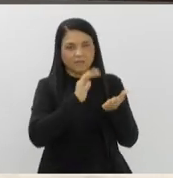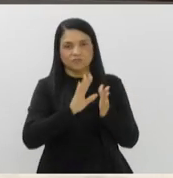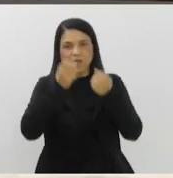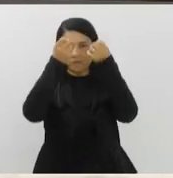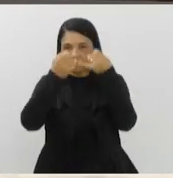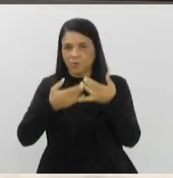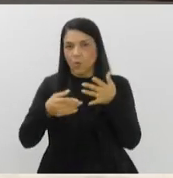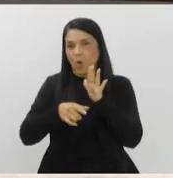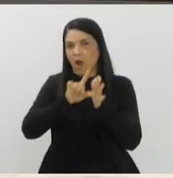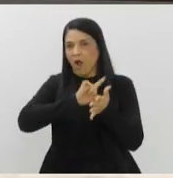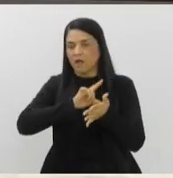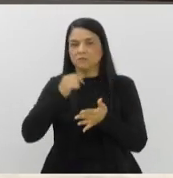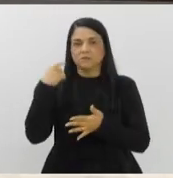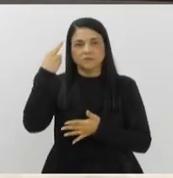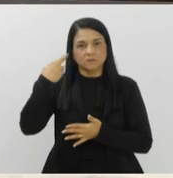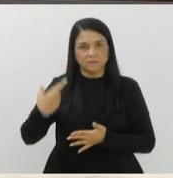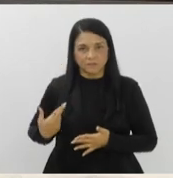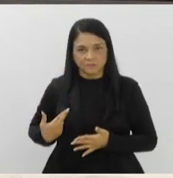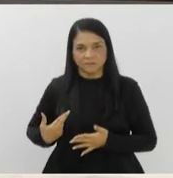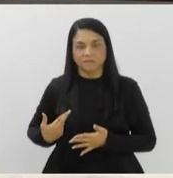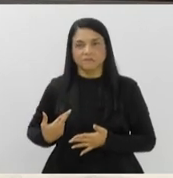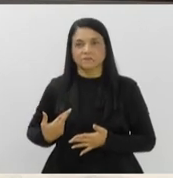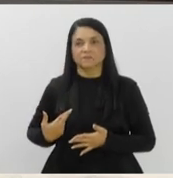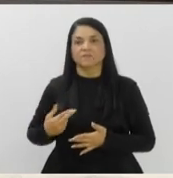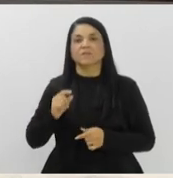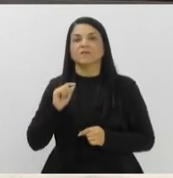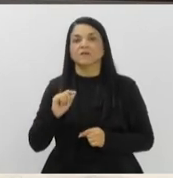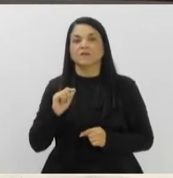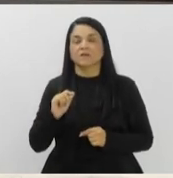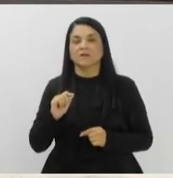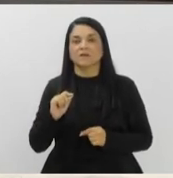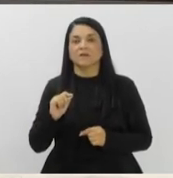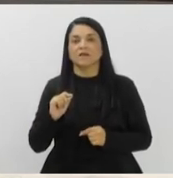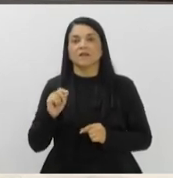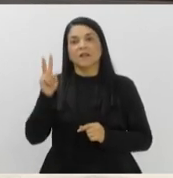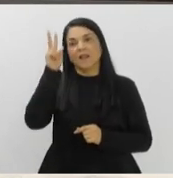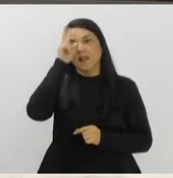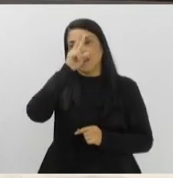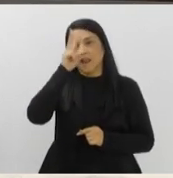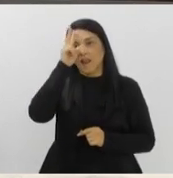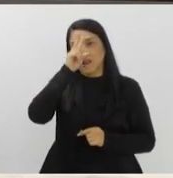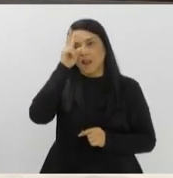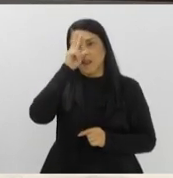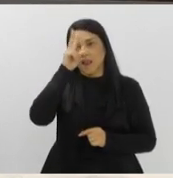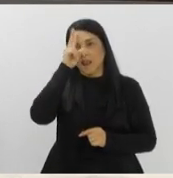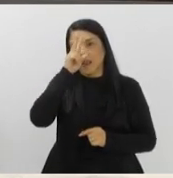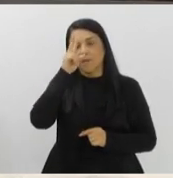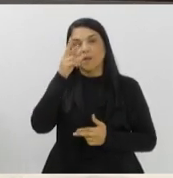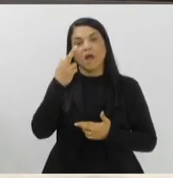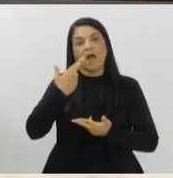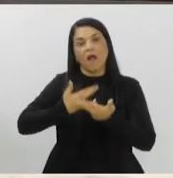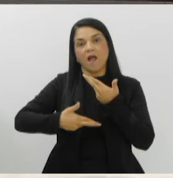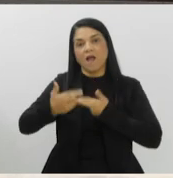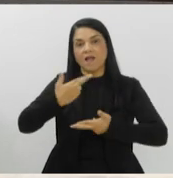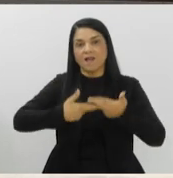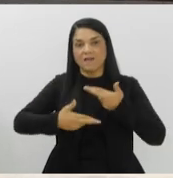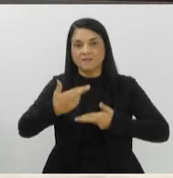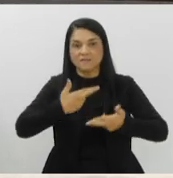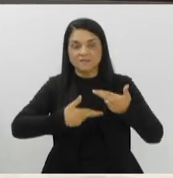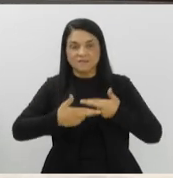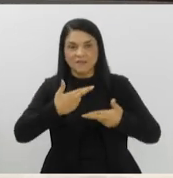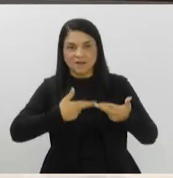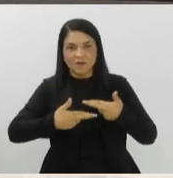Souza aqui na sua abertura, que nos lembra essa intrínseca relação entre